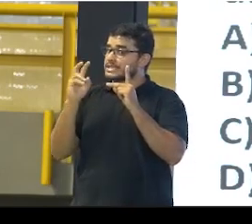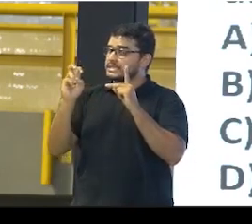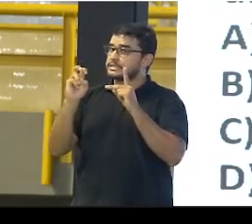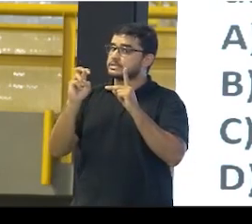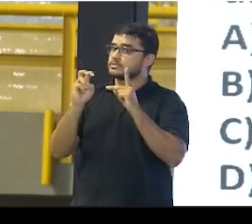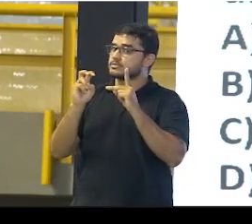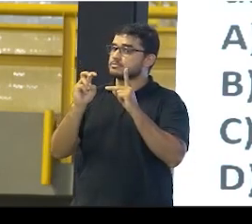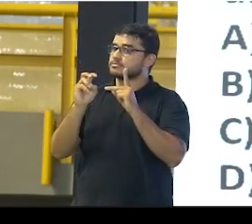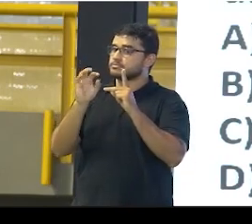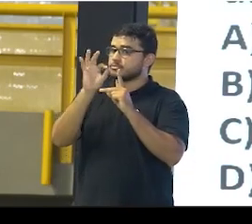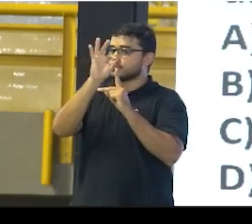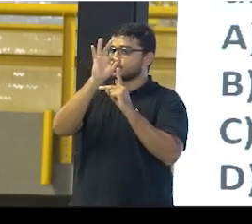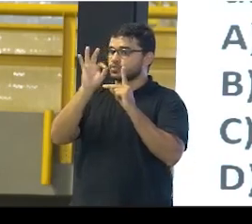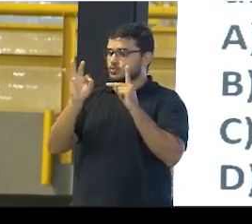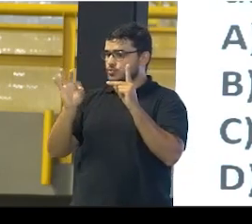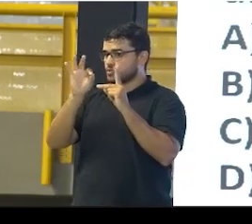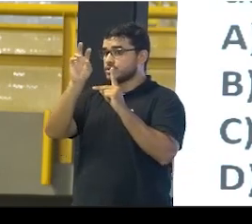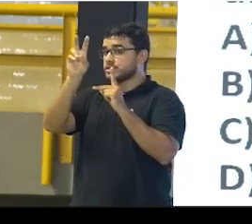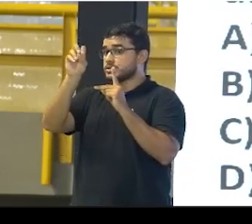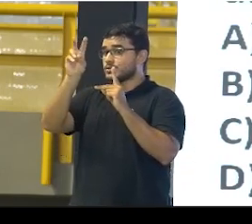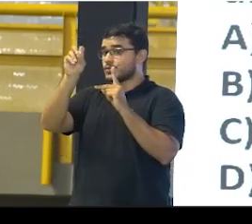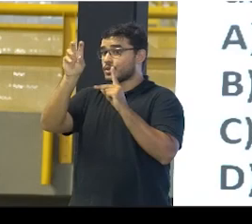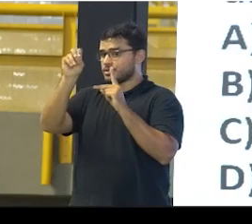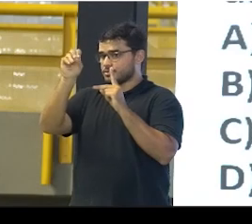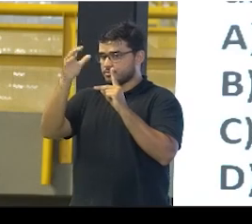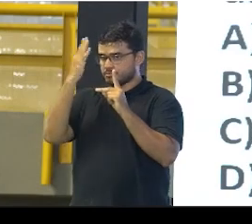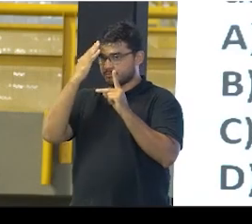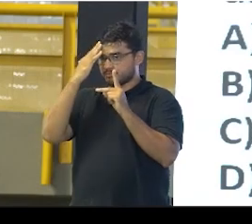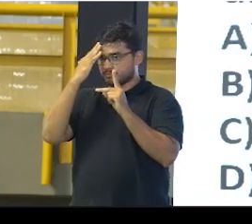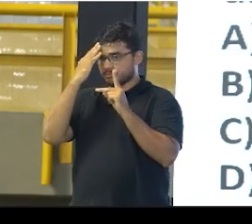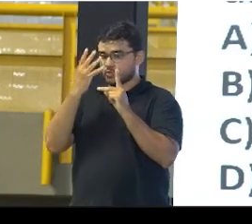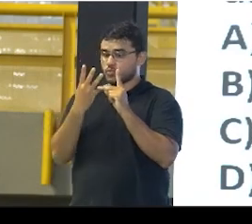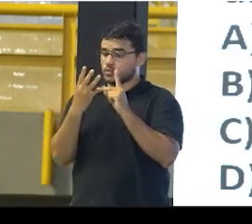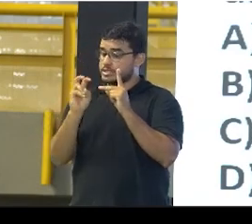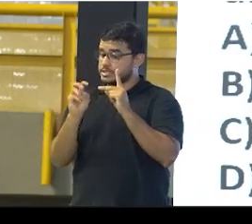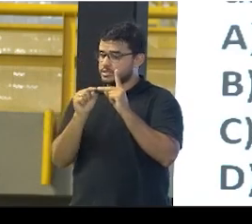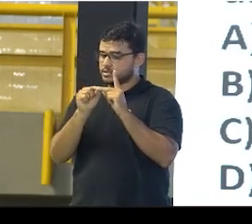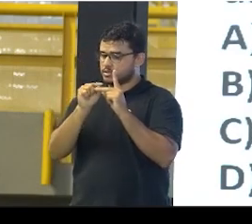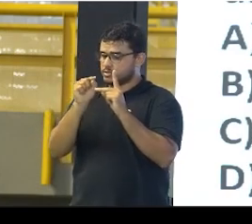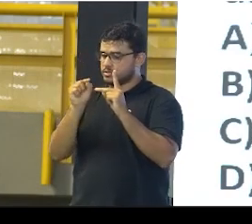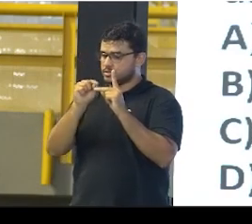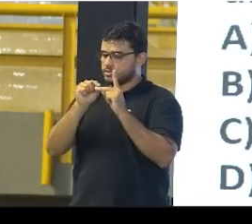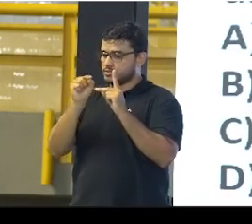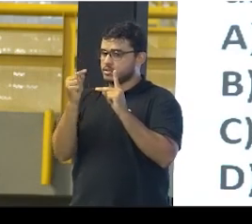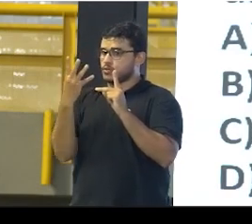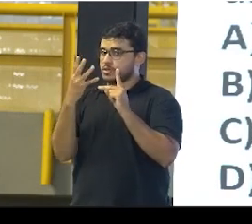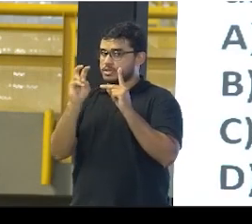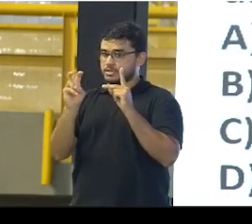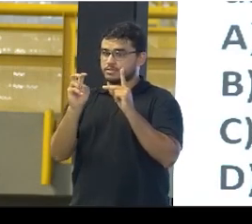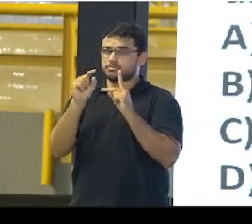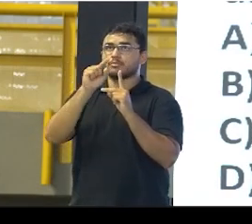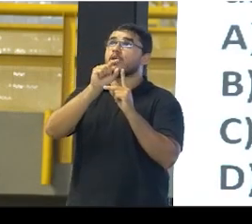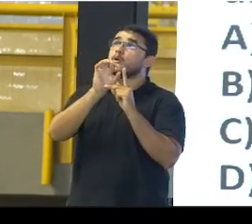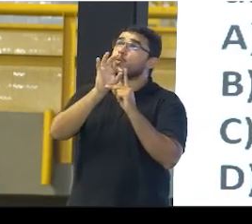hipotenusa. Só que eu, particularmente, eu gosto de falar assim. O que é o seno de um ângulo? É o cateto que